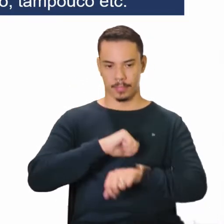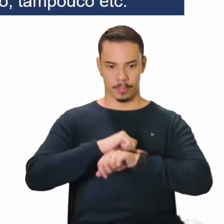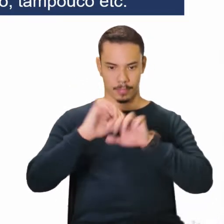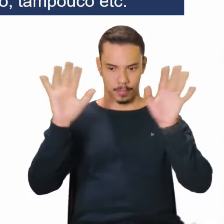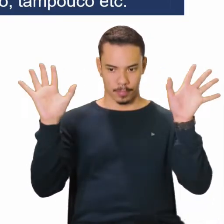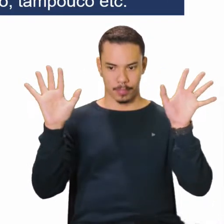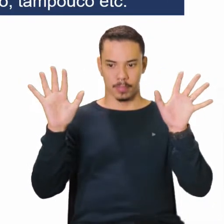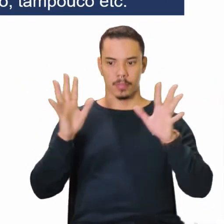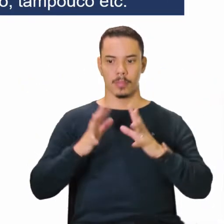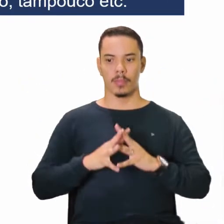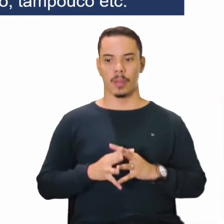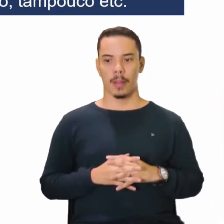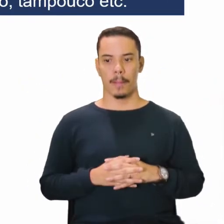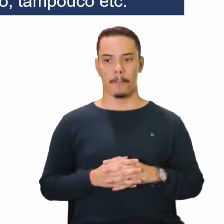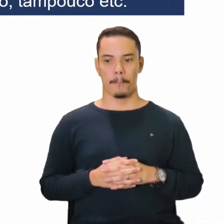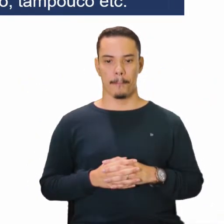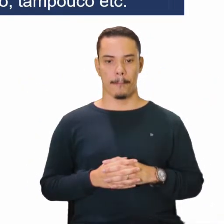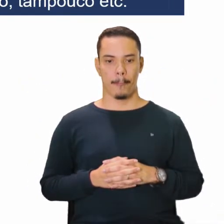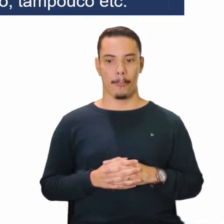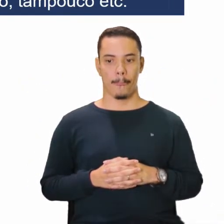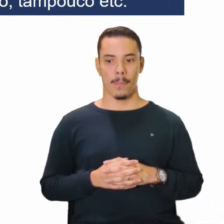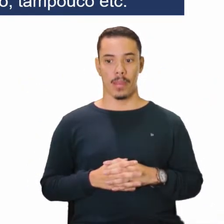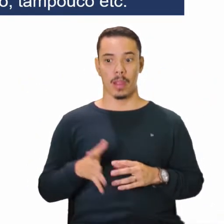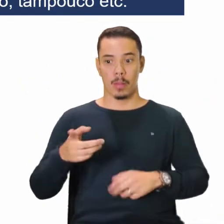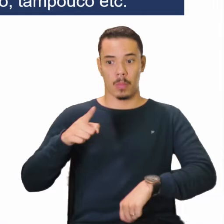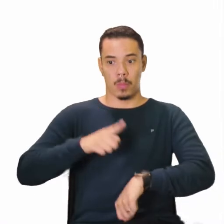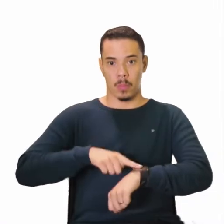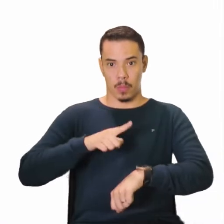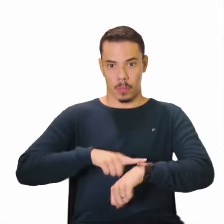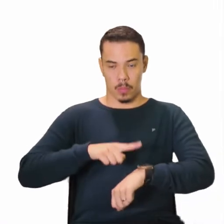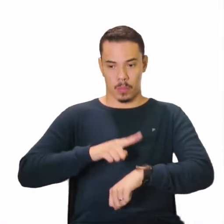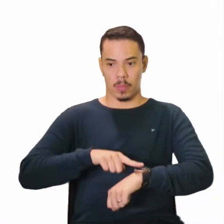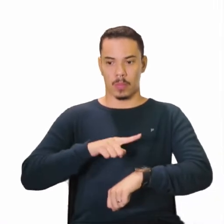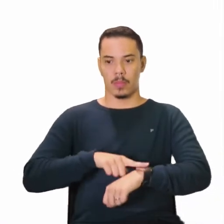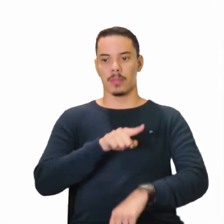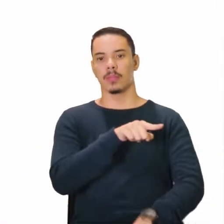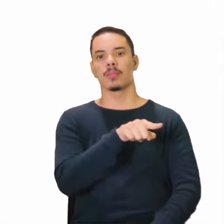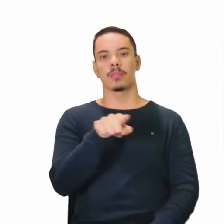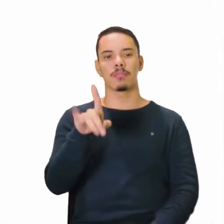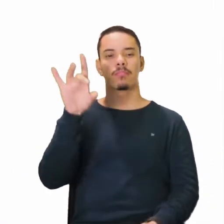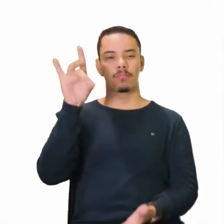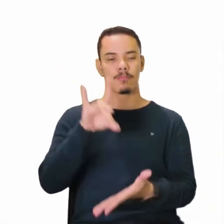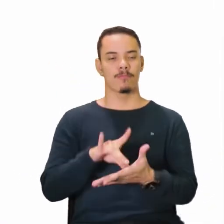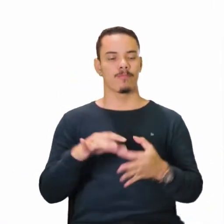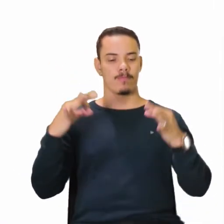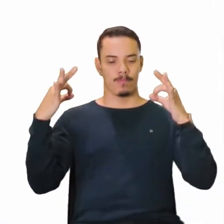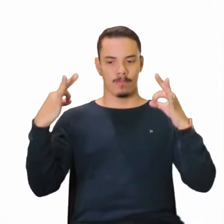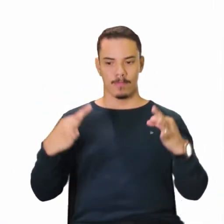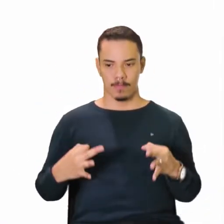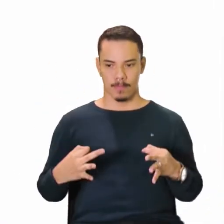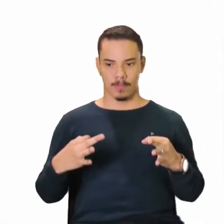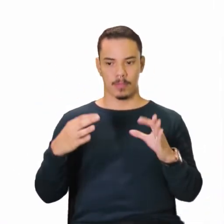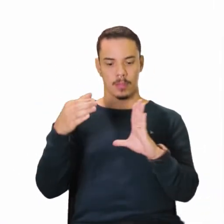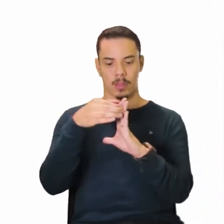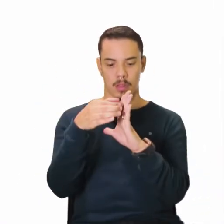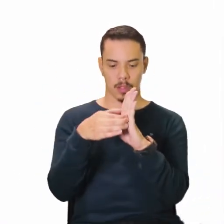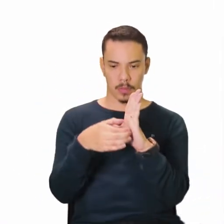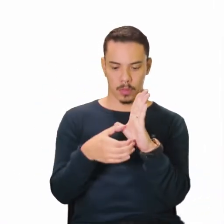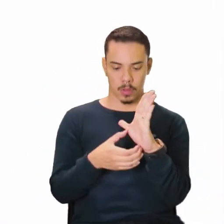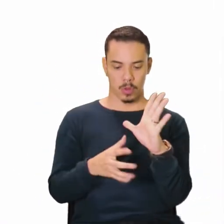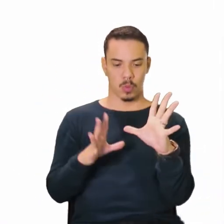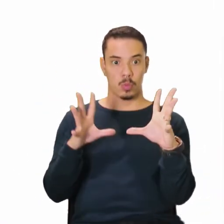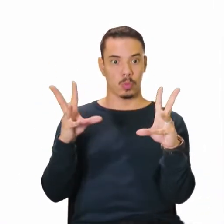momento aqui é para você realmente ficar firme nessa classificação